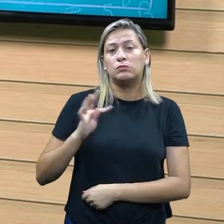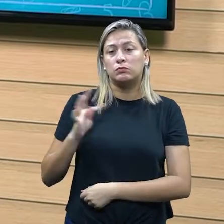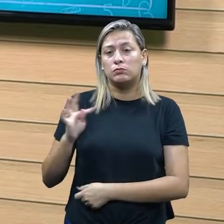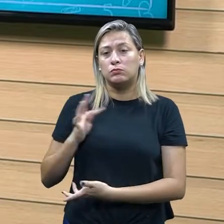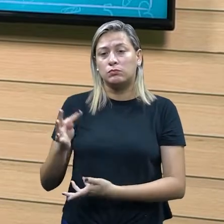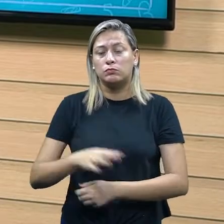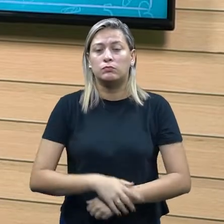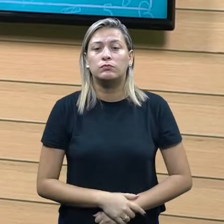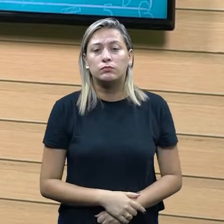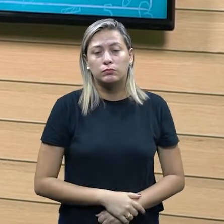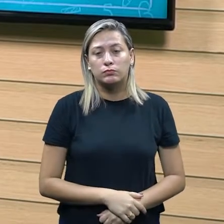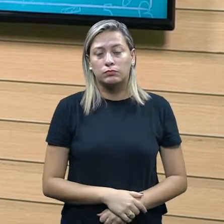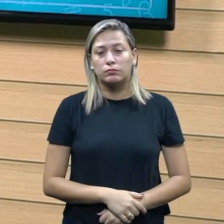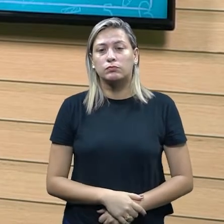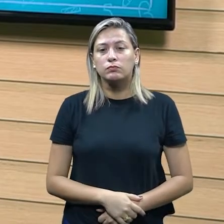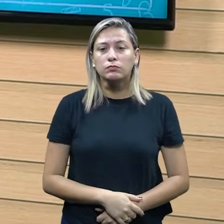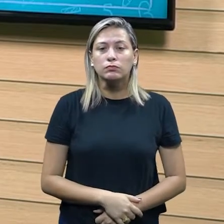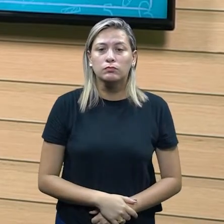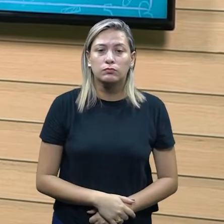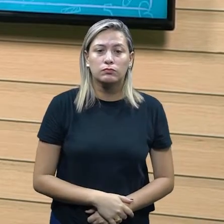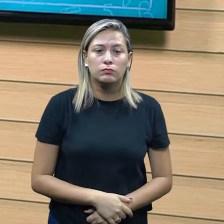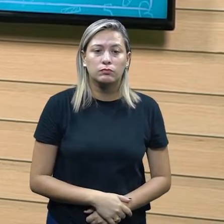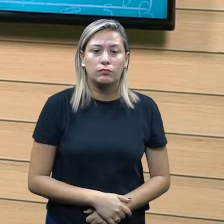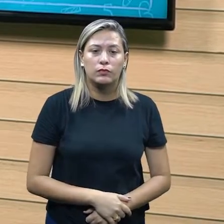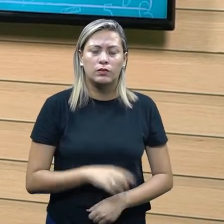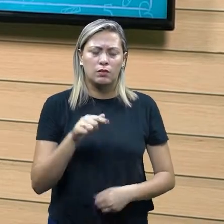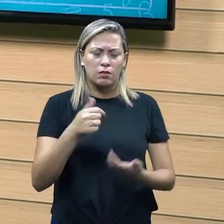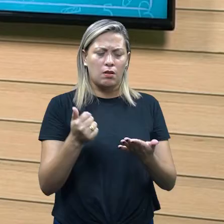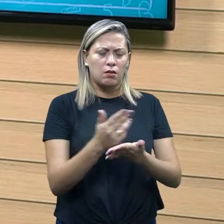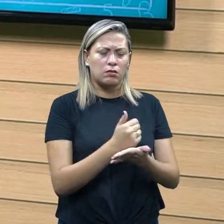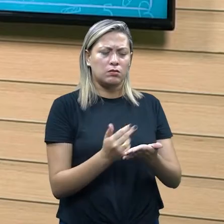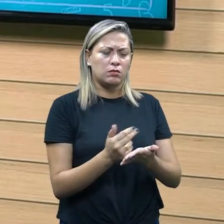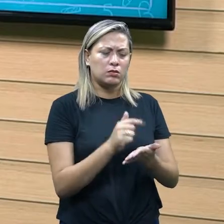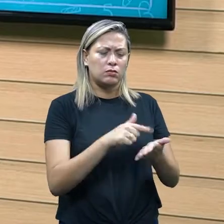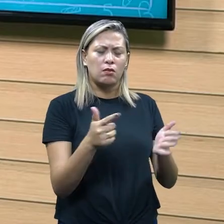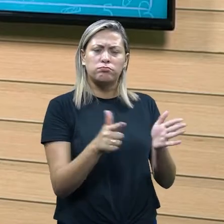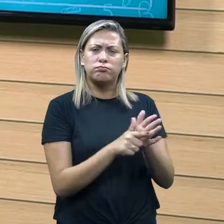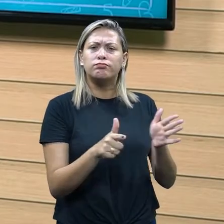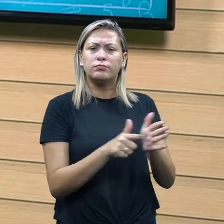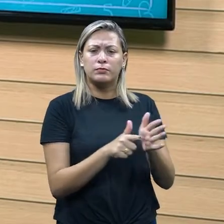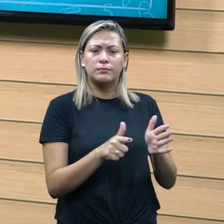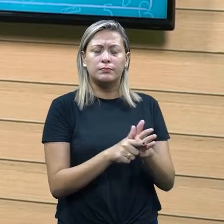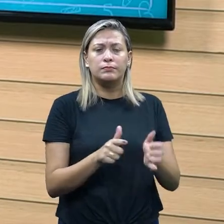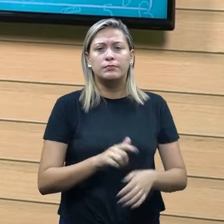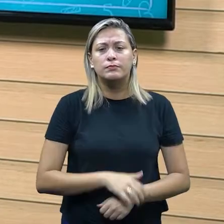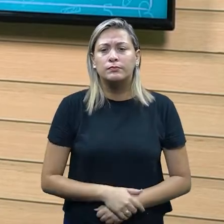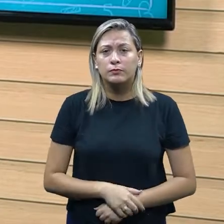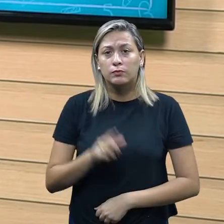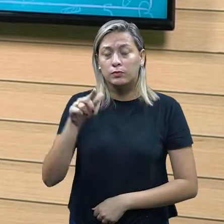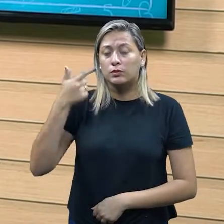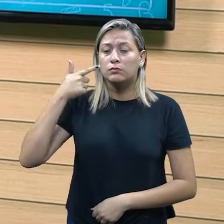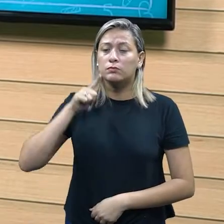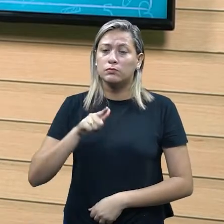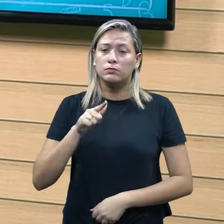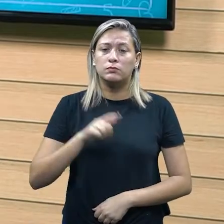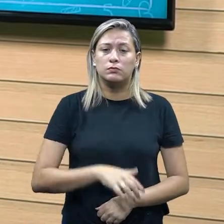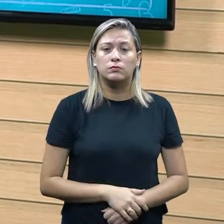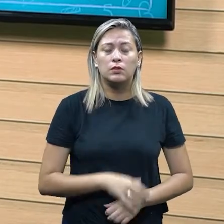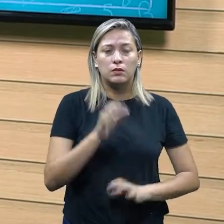1, que eram feitos na prancheta, ali nas folhas de papel, né, vocês conseguem agora